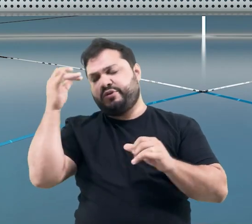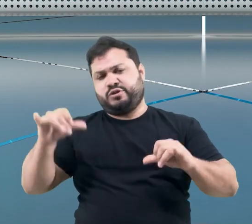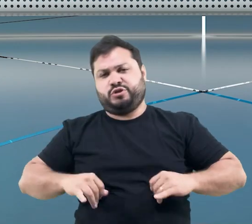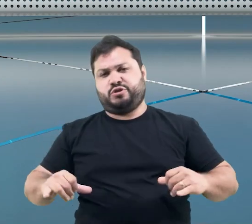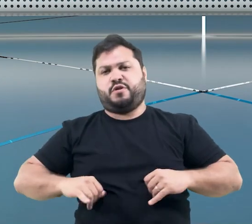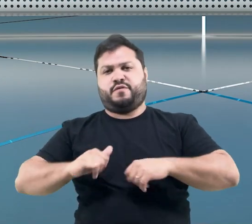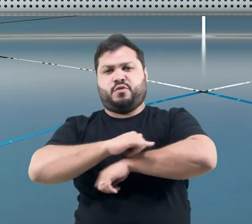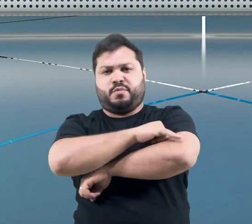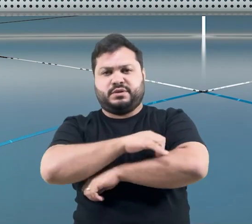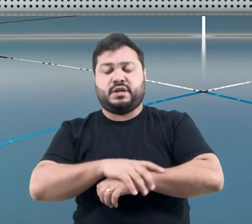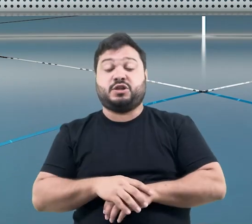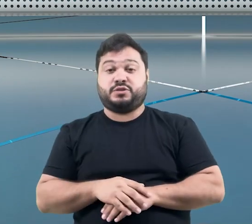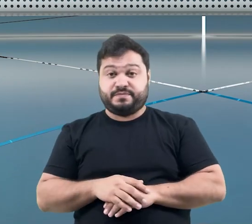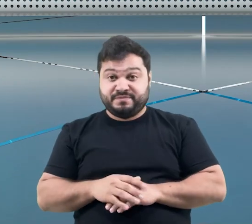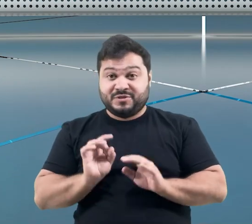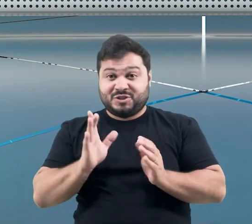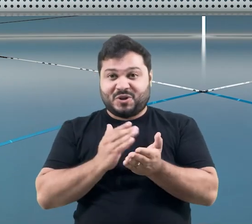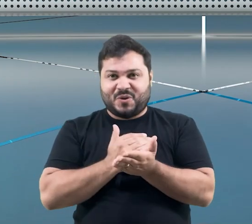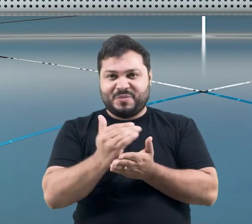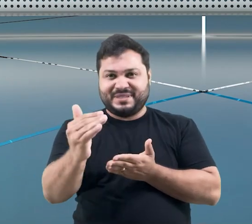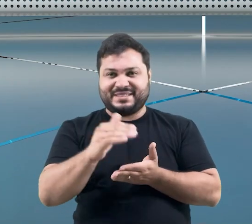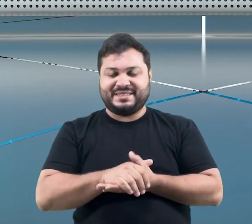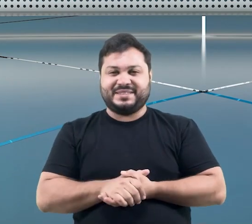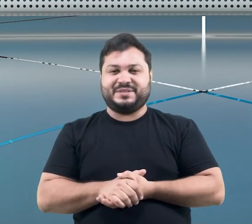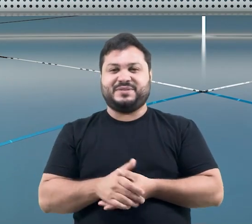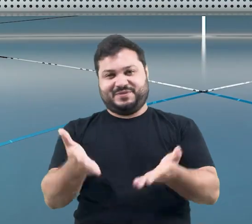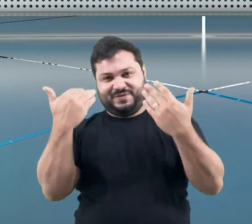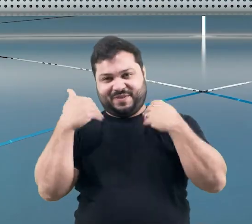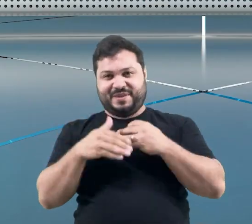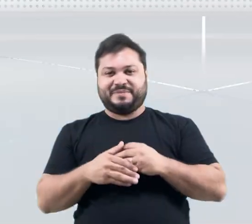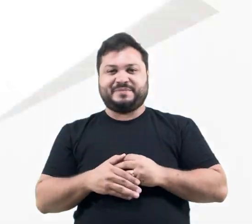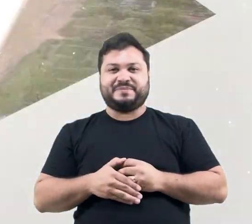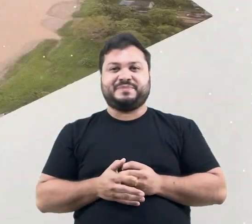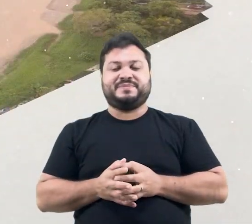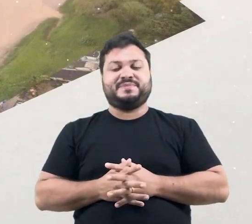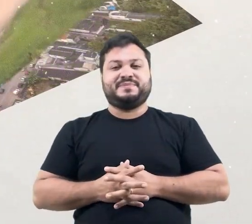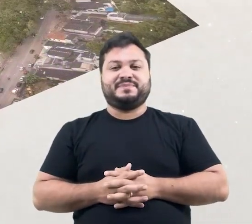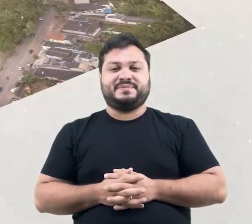sofre com a obesidade. Está só começando. Vem comigo.